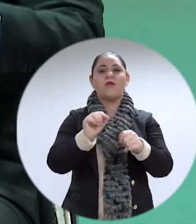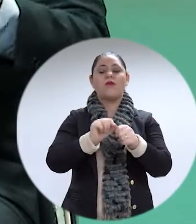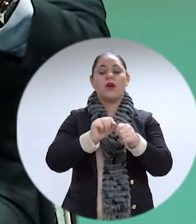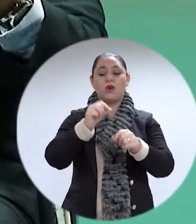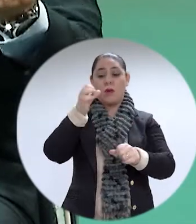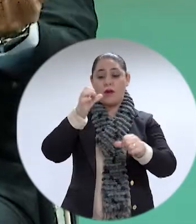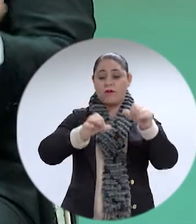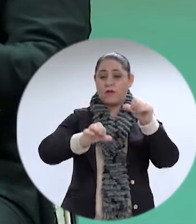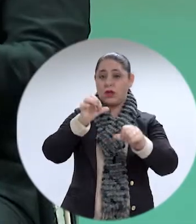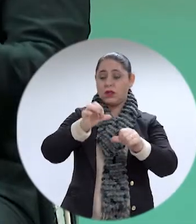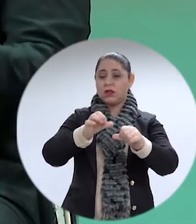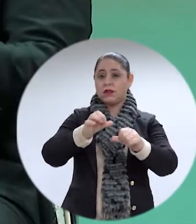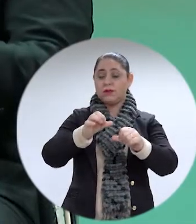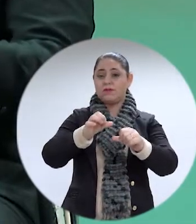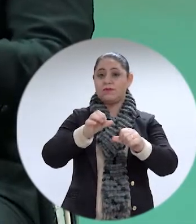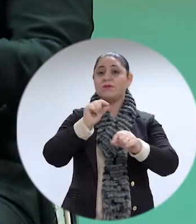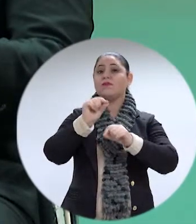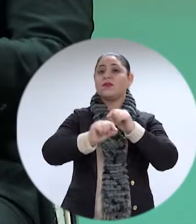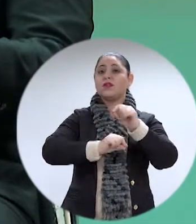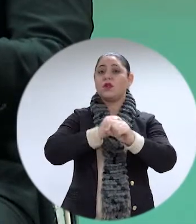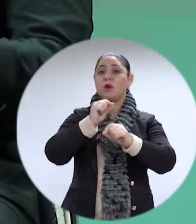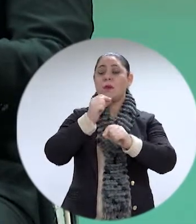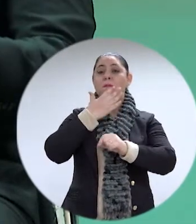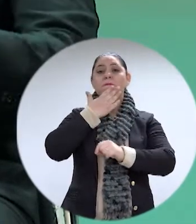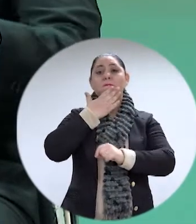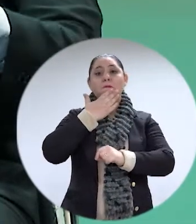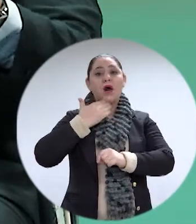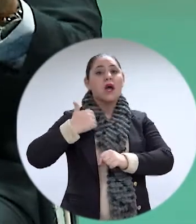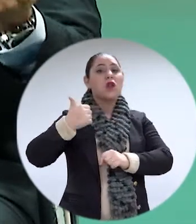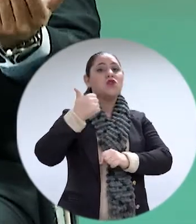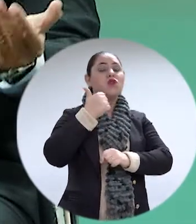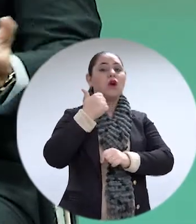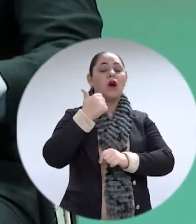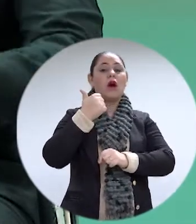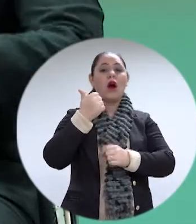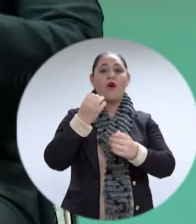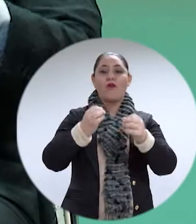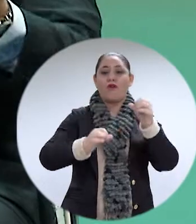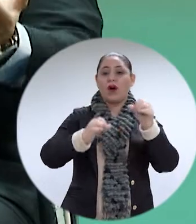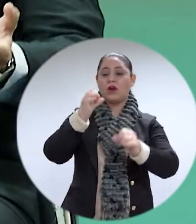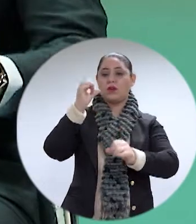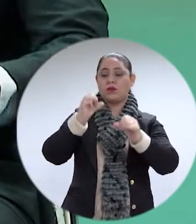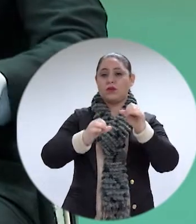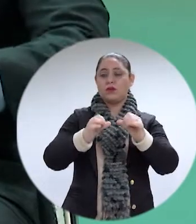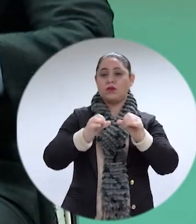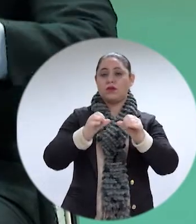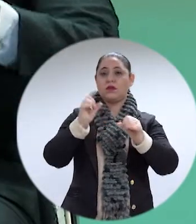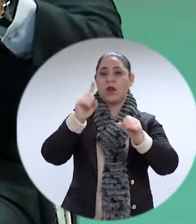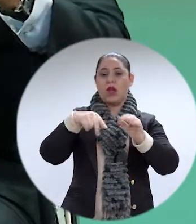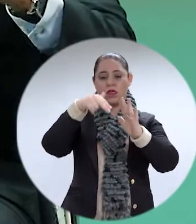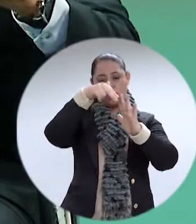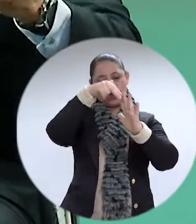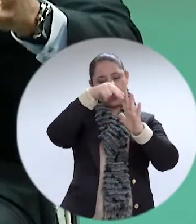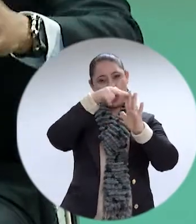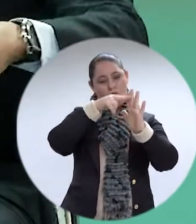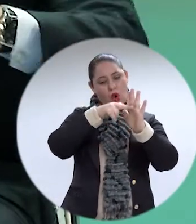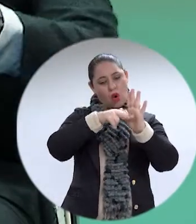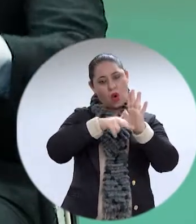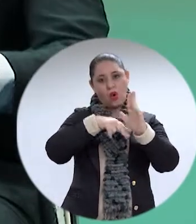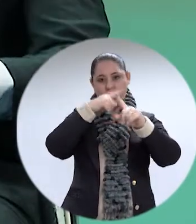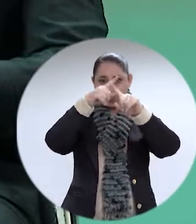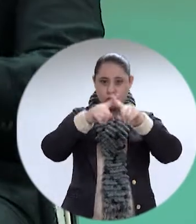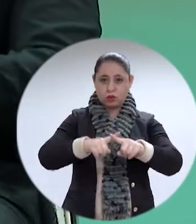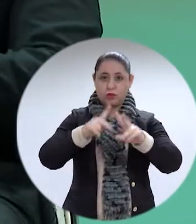ano é feita uma avaliação, e aí os melhores avaliados, e de acordo com as